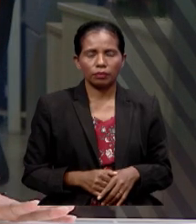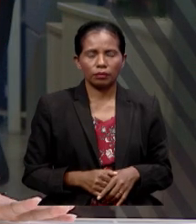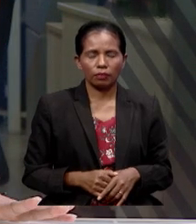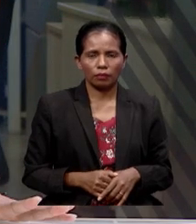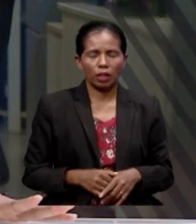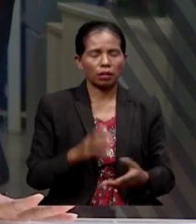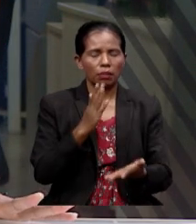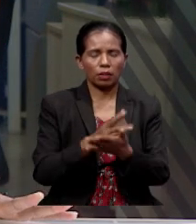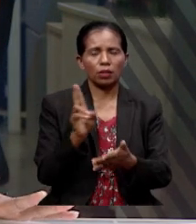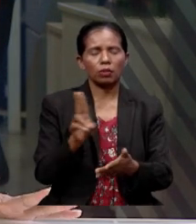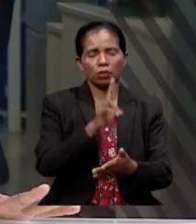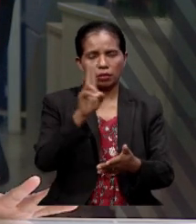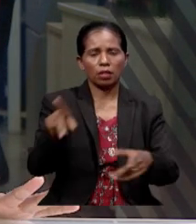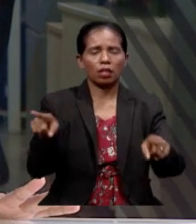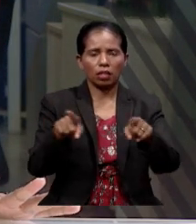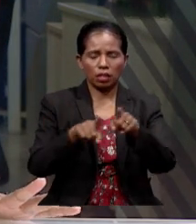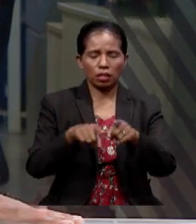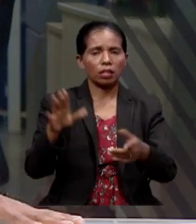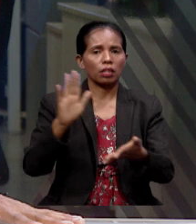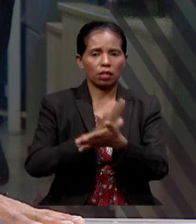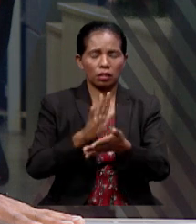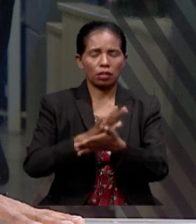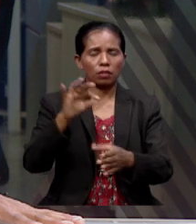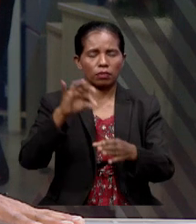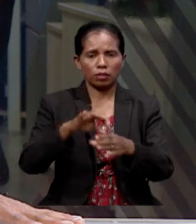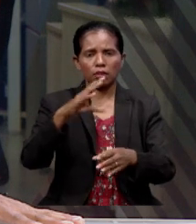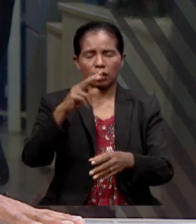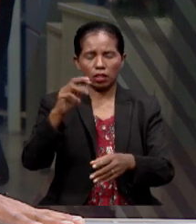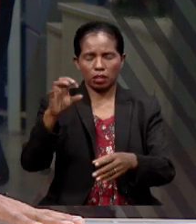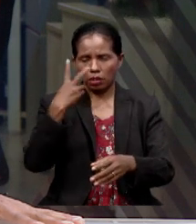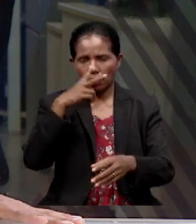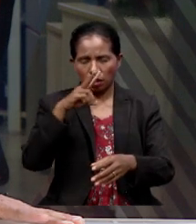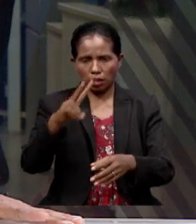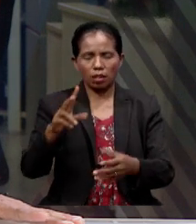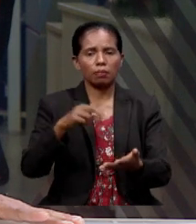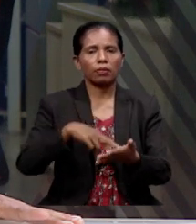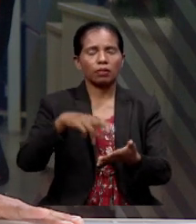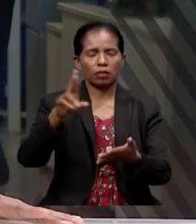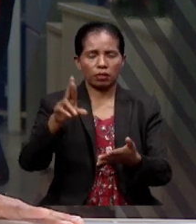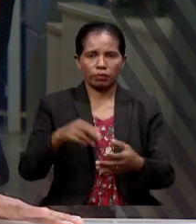Ato evita utilização de símbolo anexo em boletim voto sem nem se verifique antes a aprovação final.